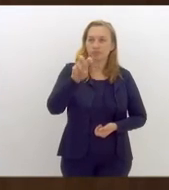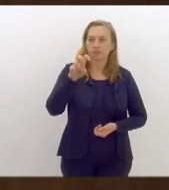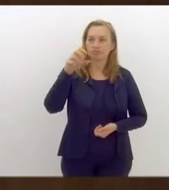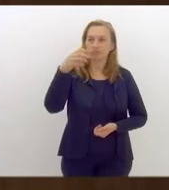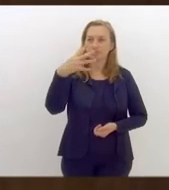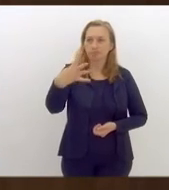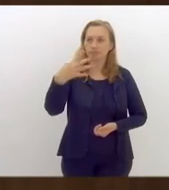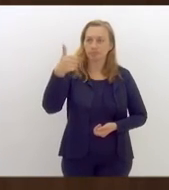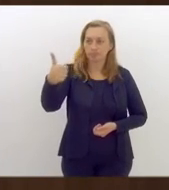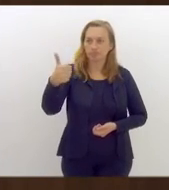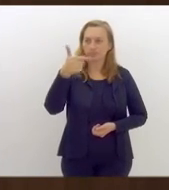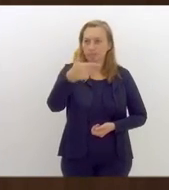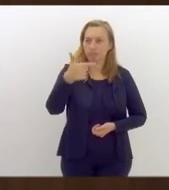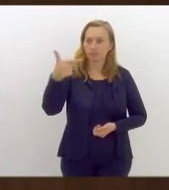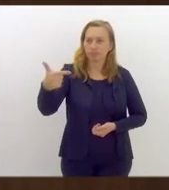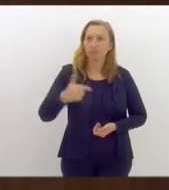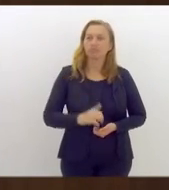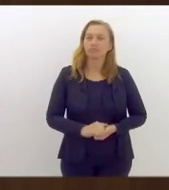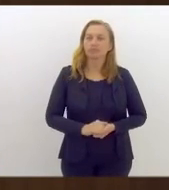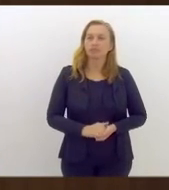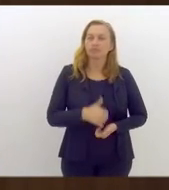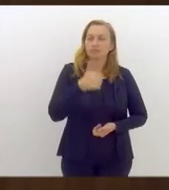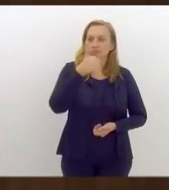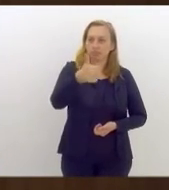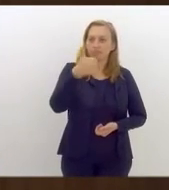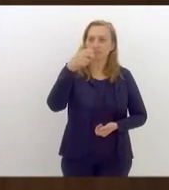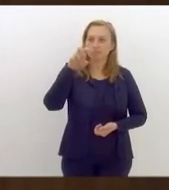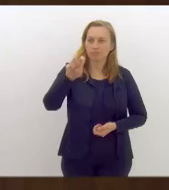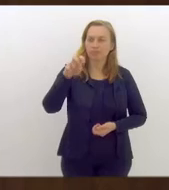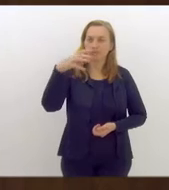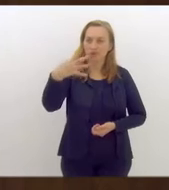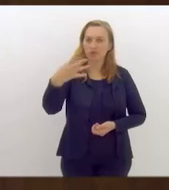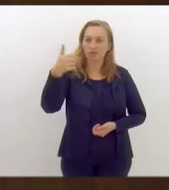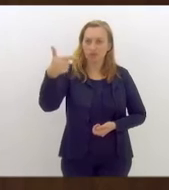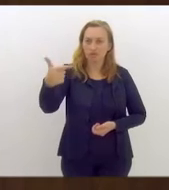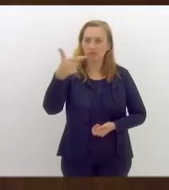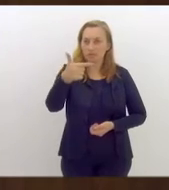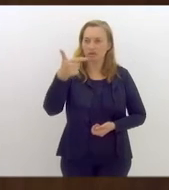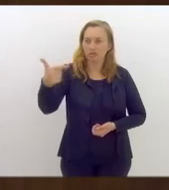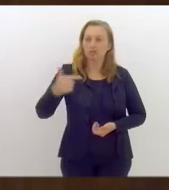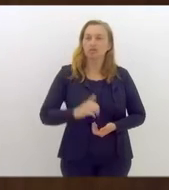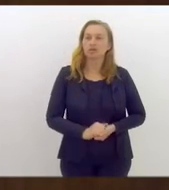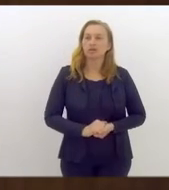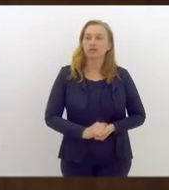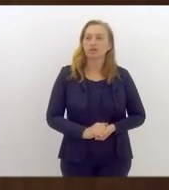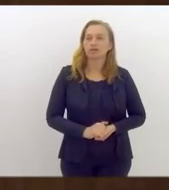1541 de 2022, 1542 de 2022,